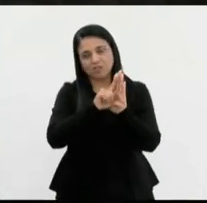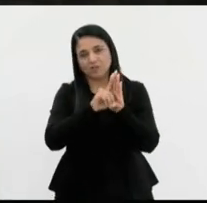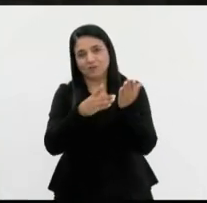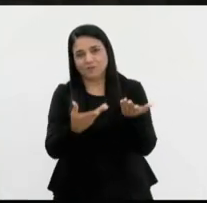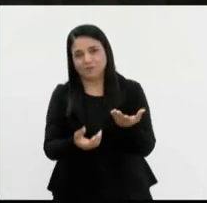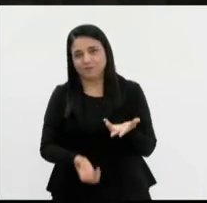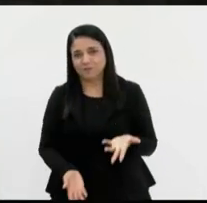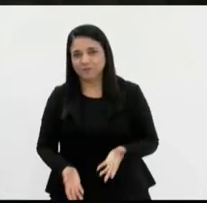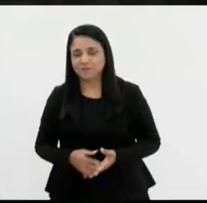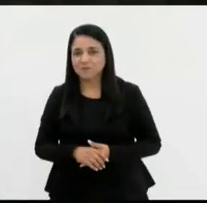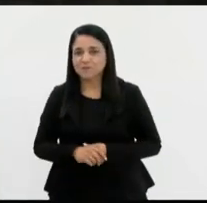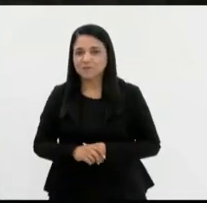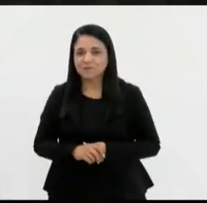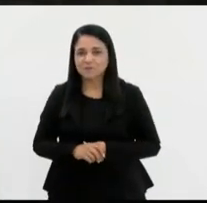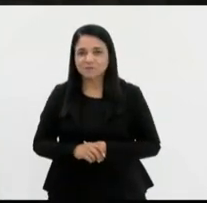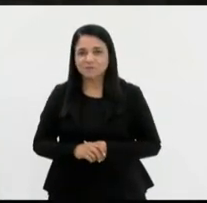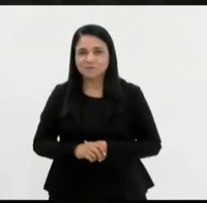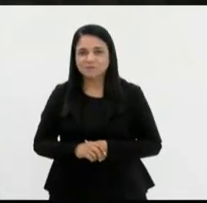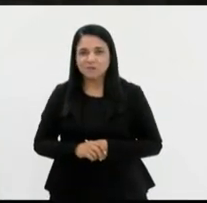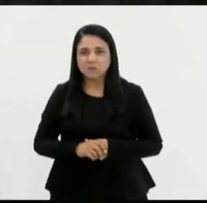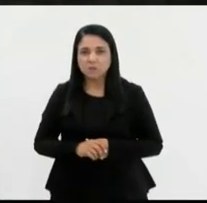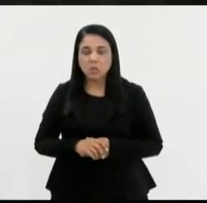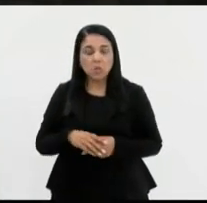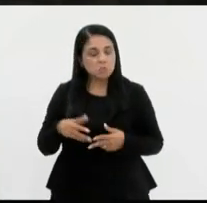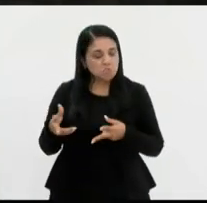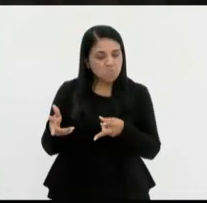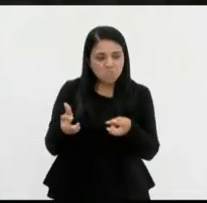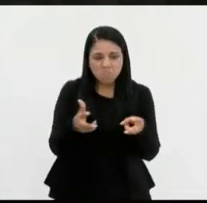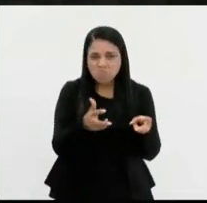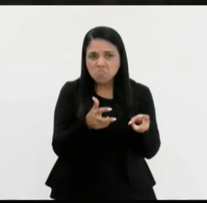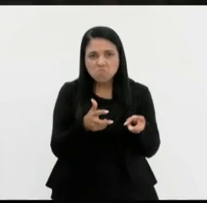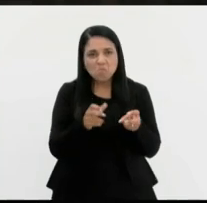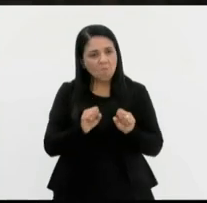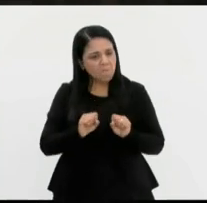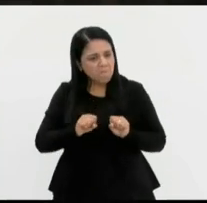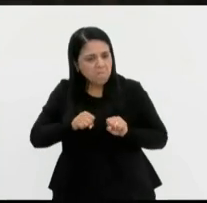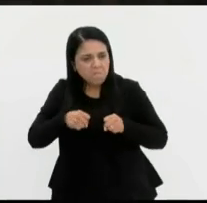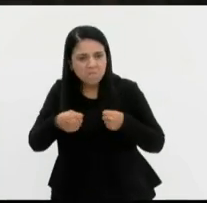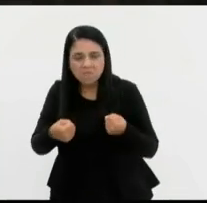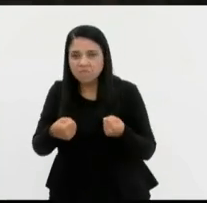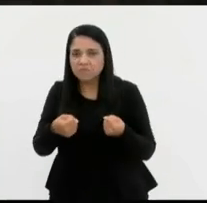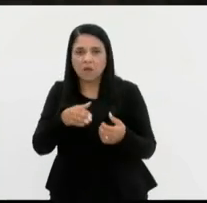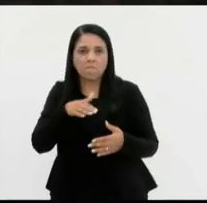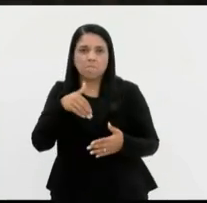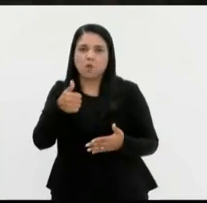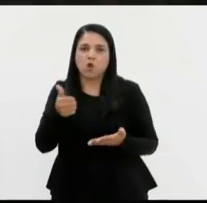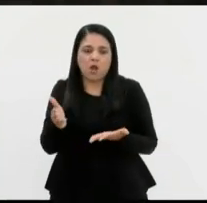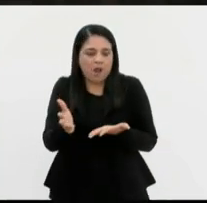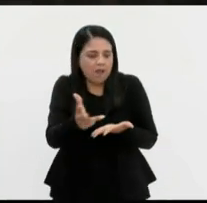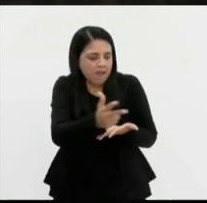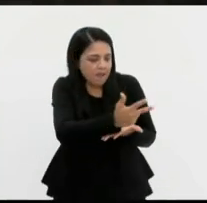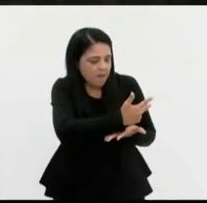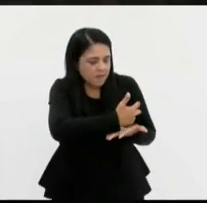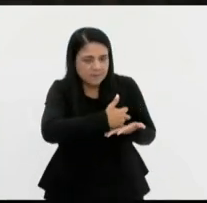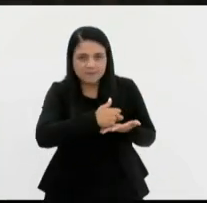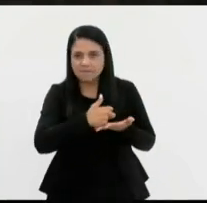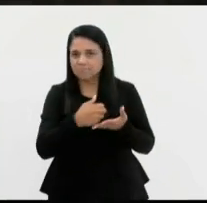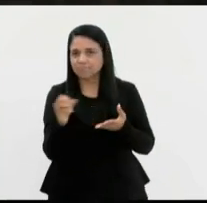um eu não vejo esse esforço para melhorar a receita